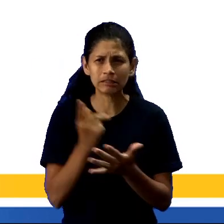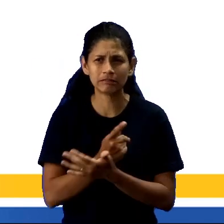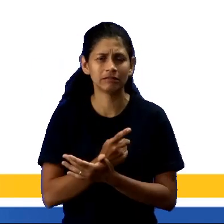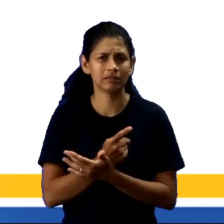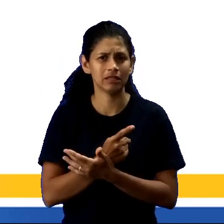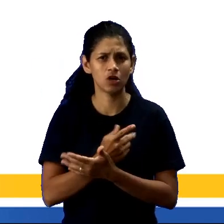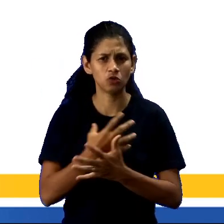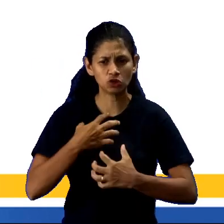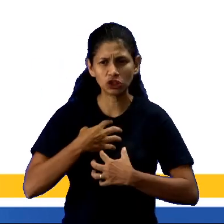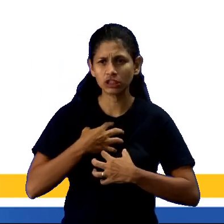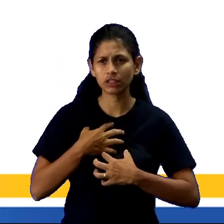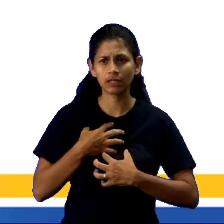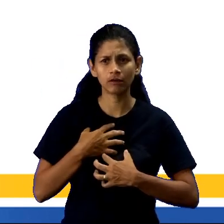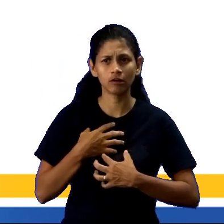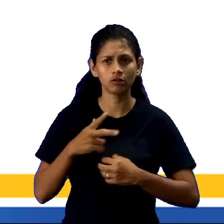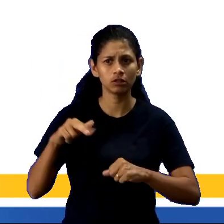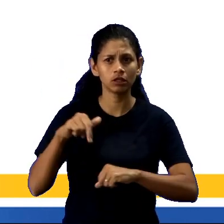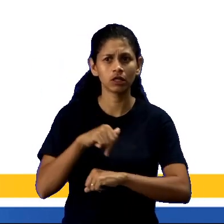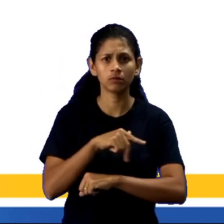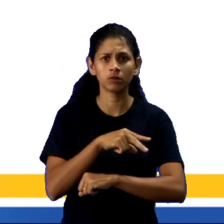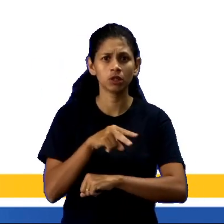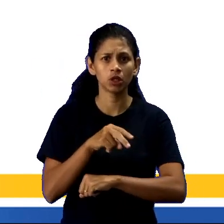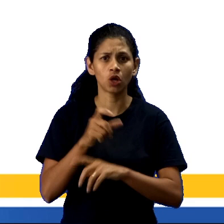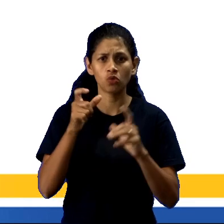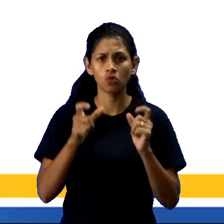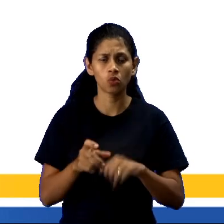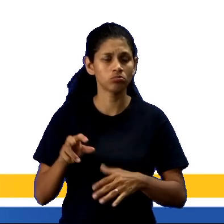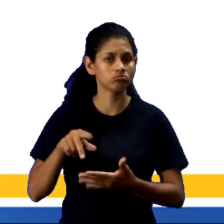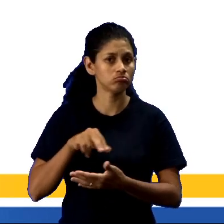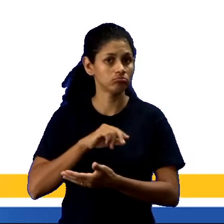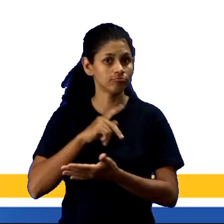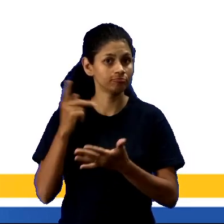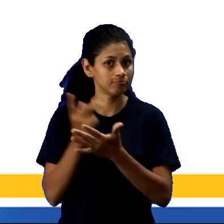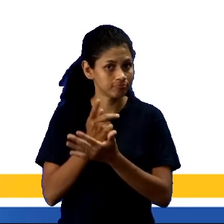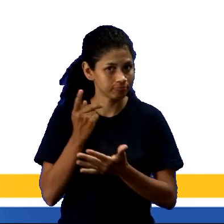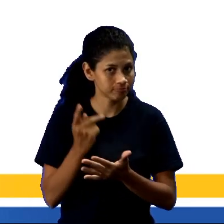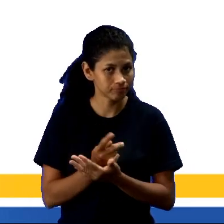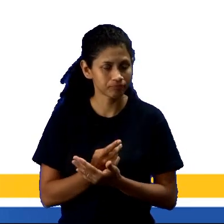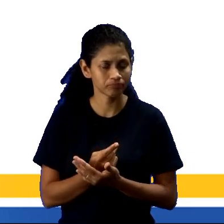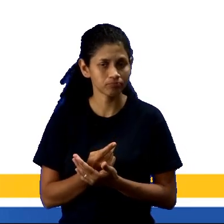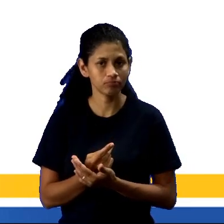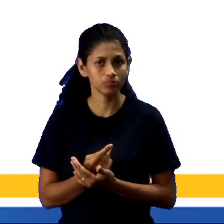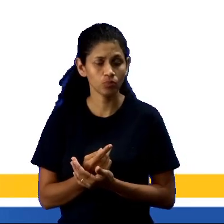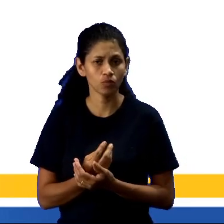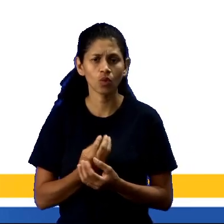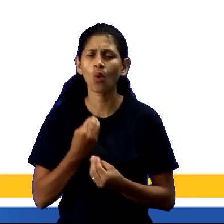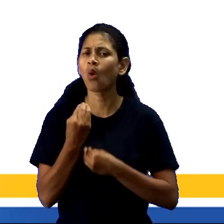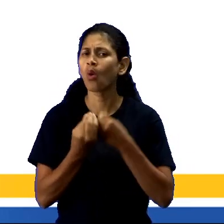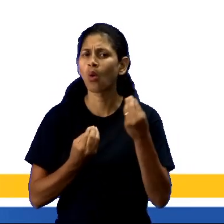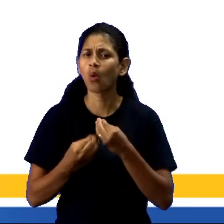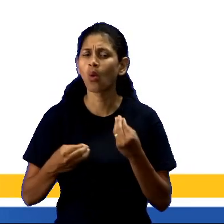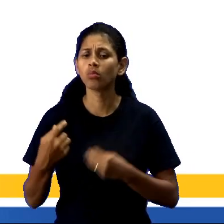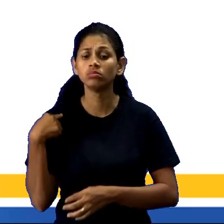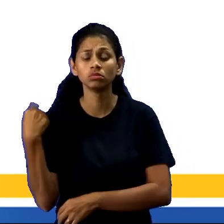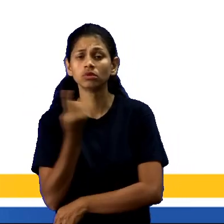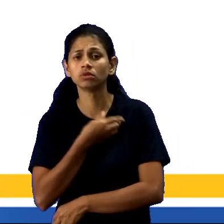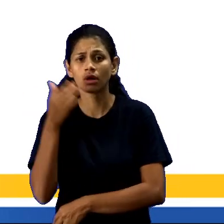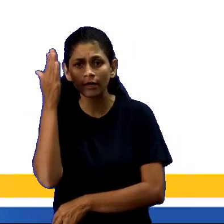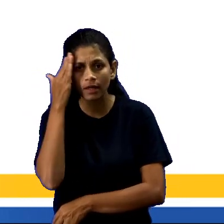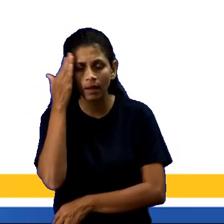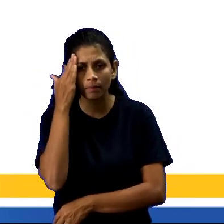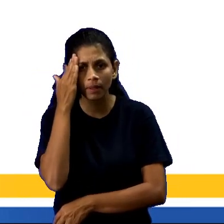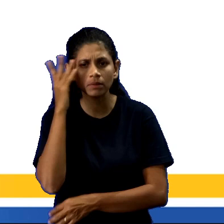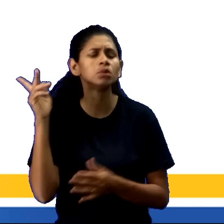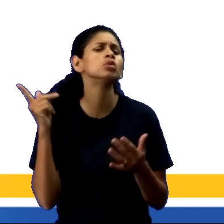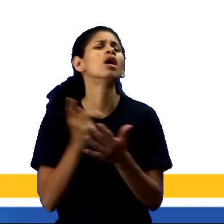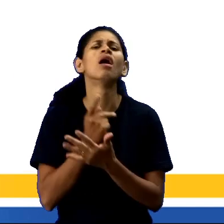gente no dia a dia sabe que não está certo dentro dessa imagem. E como a gente sabe que não está certo? Porque